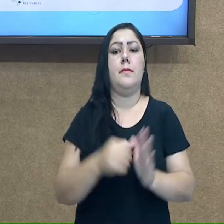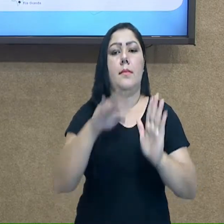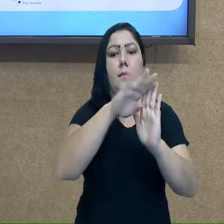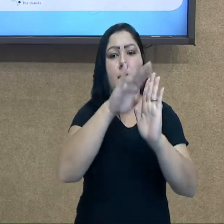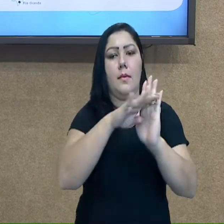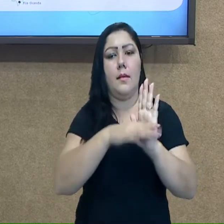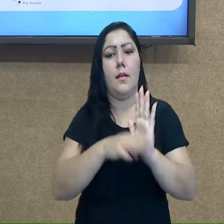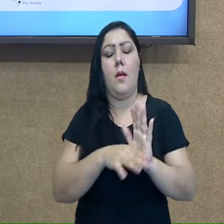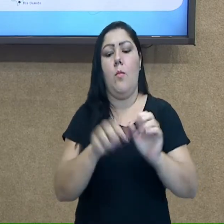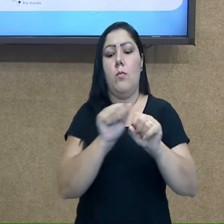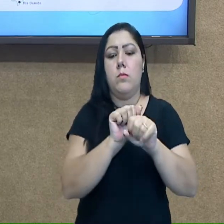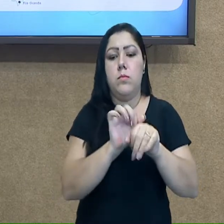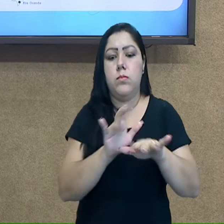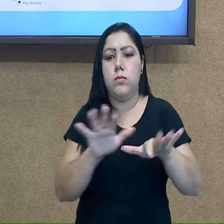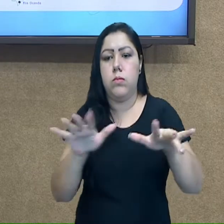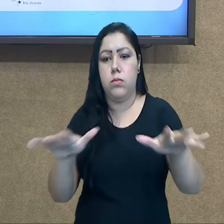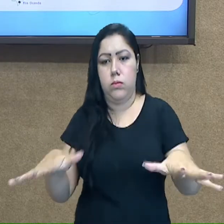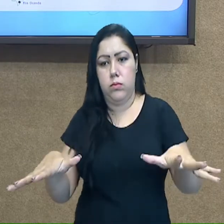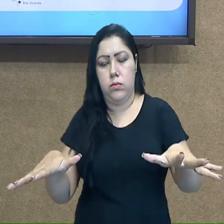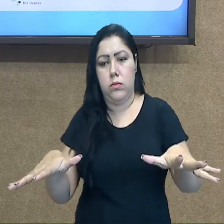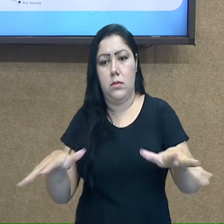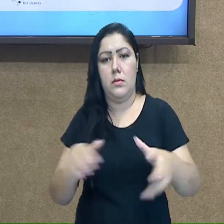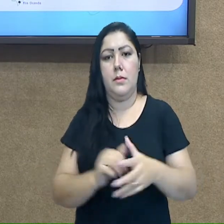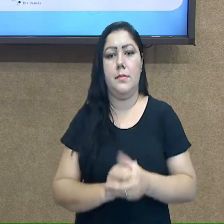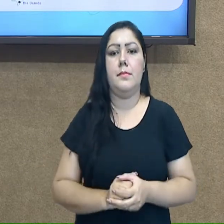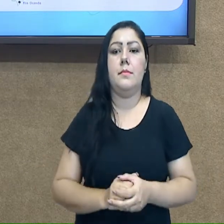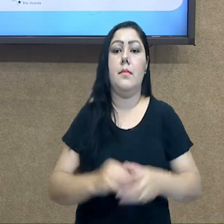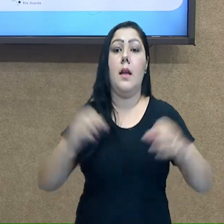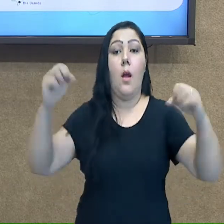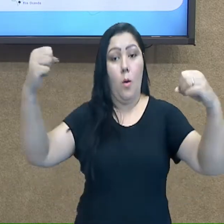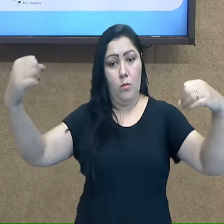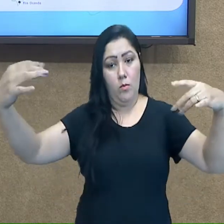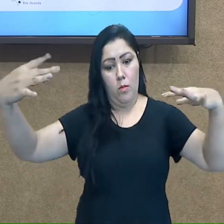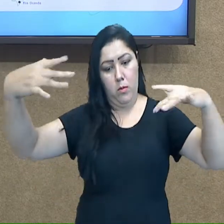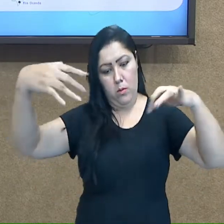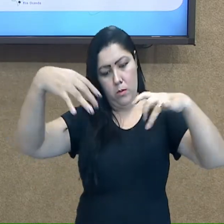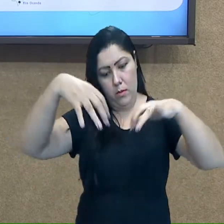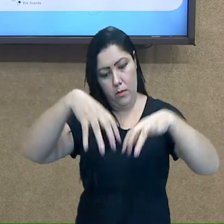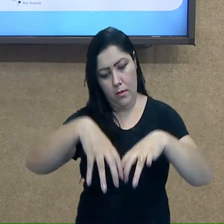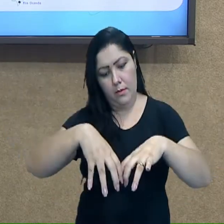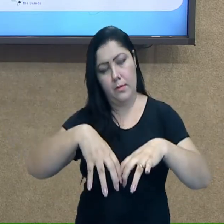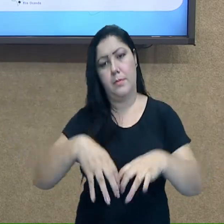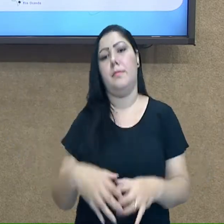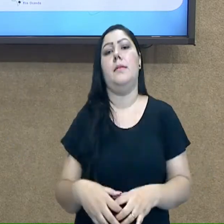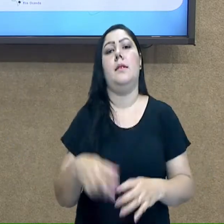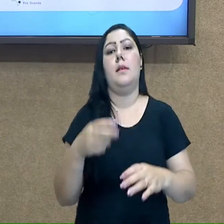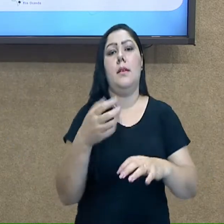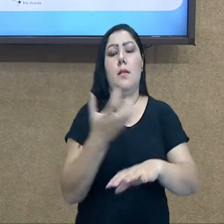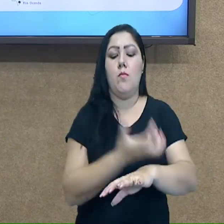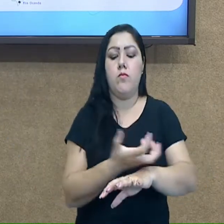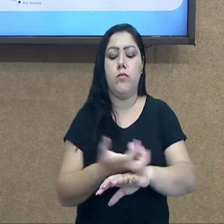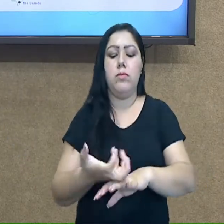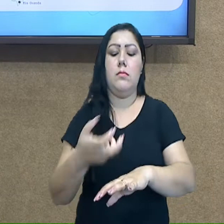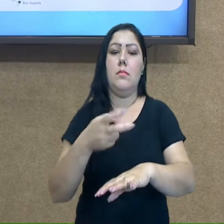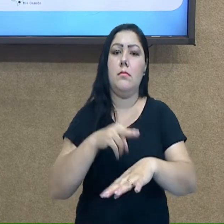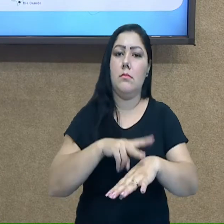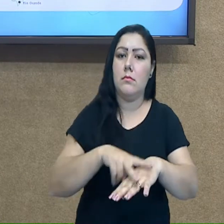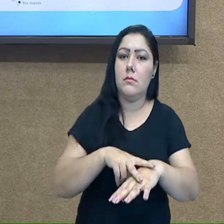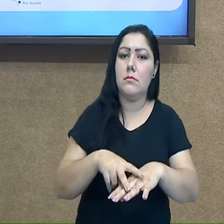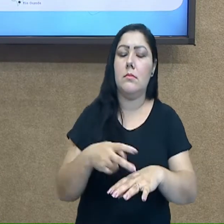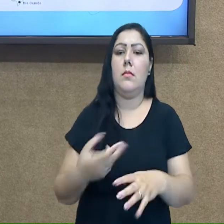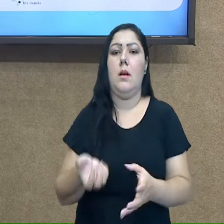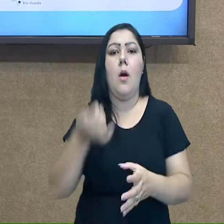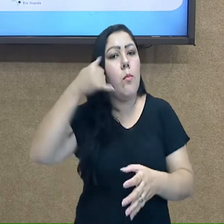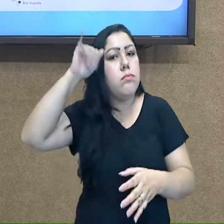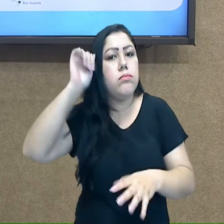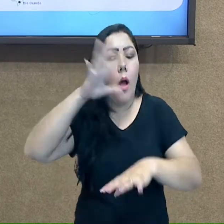do território de forma extensiva, com o uso de pastagens naturais, que precisava para a sobrevivência do